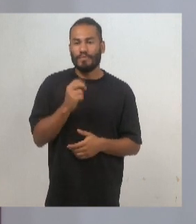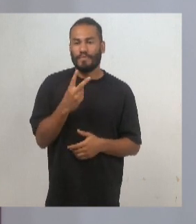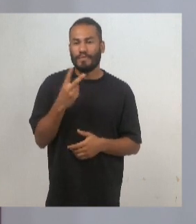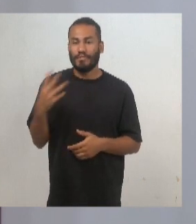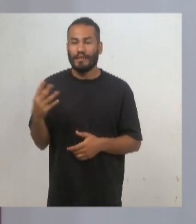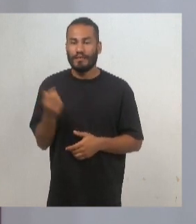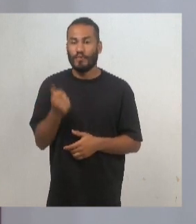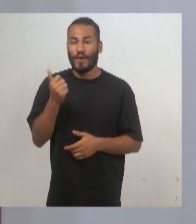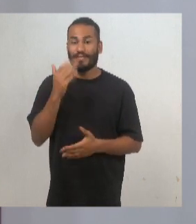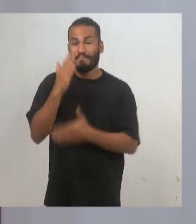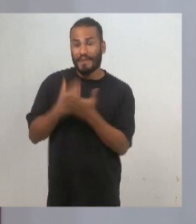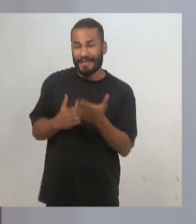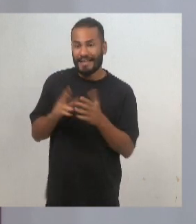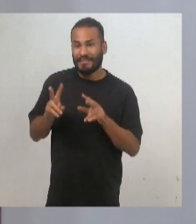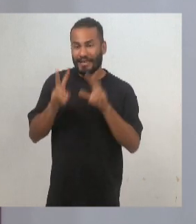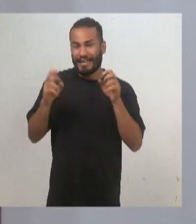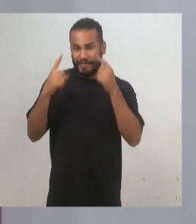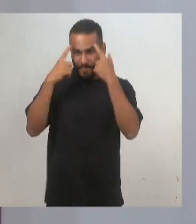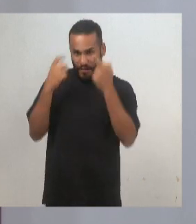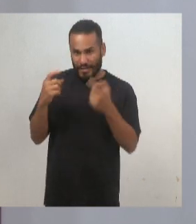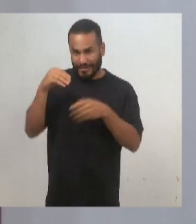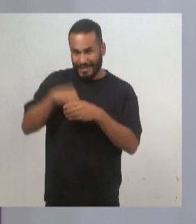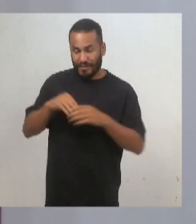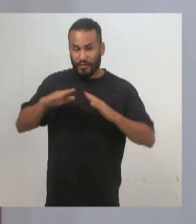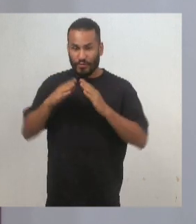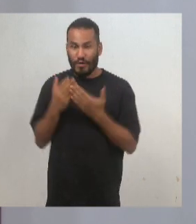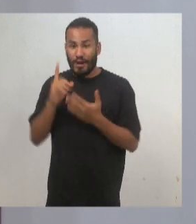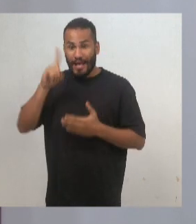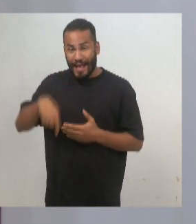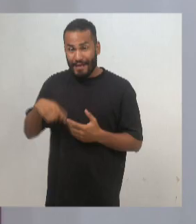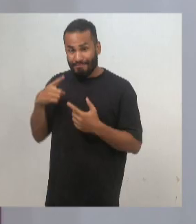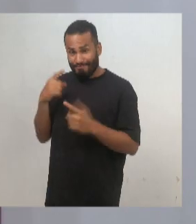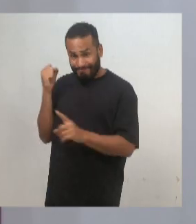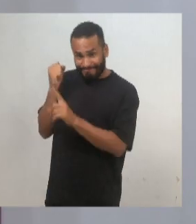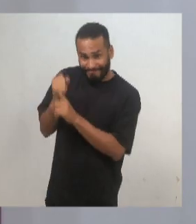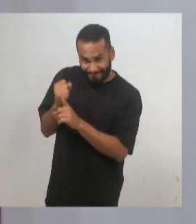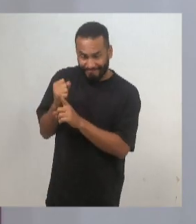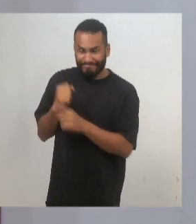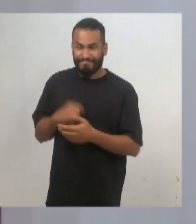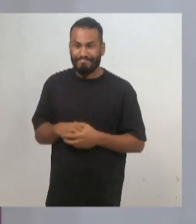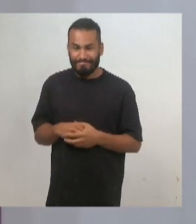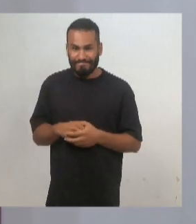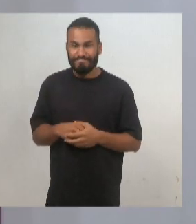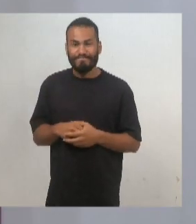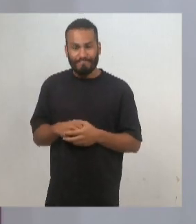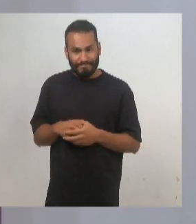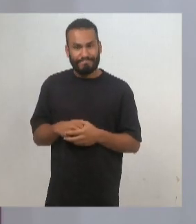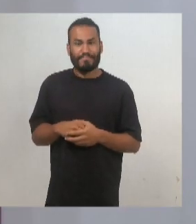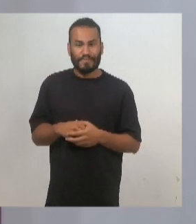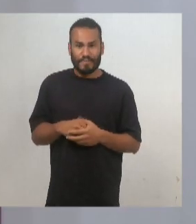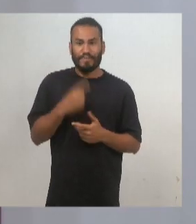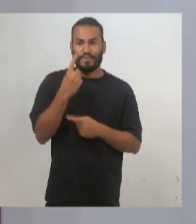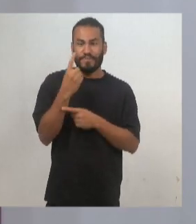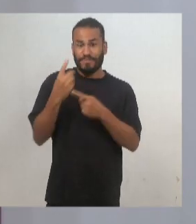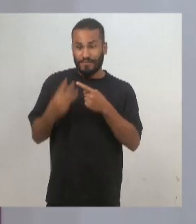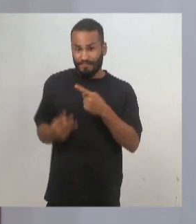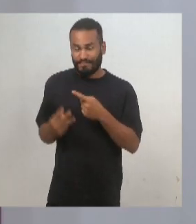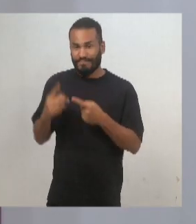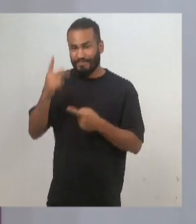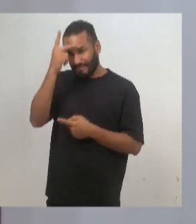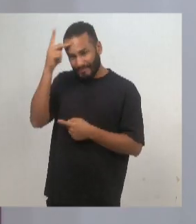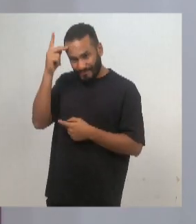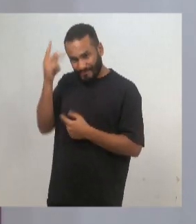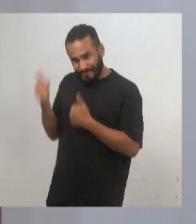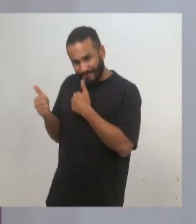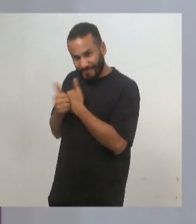2023, quase metade dos casos de violência nas escolas foram agressões físicas. E mais de um terço dos casos, o agressor era alguém